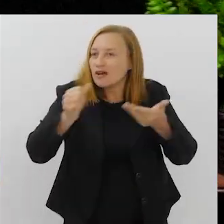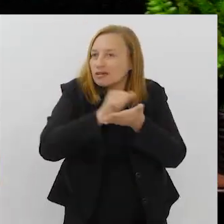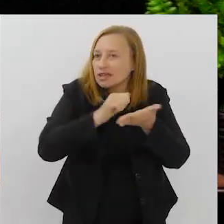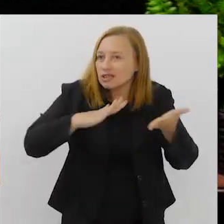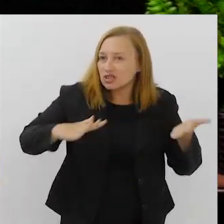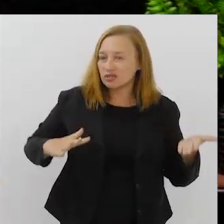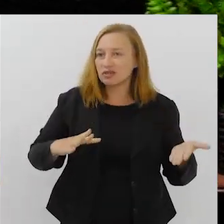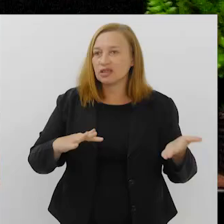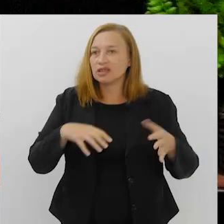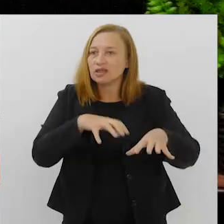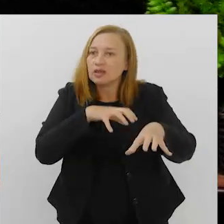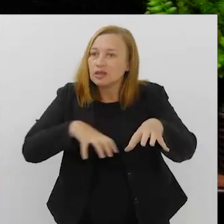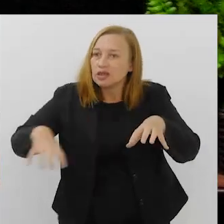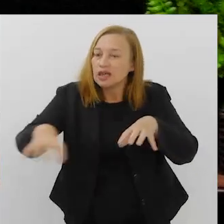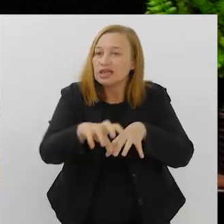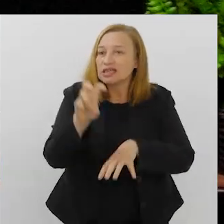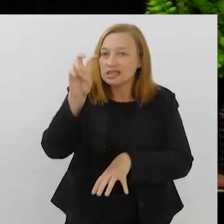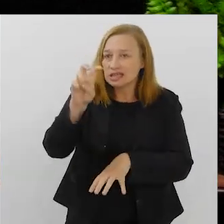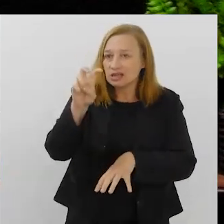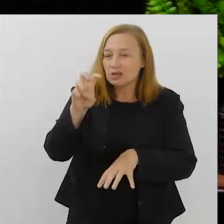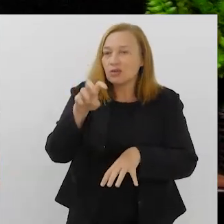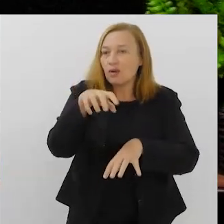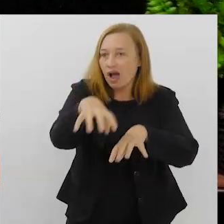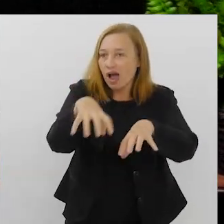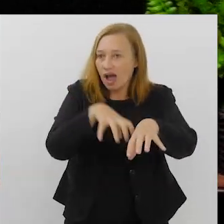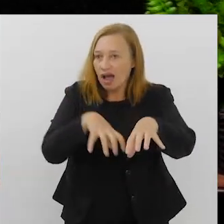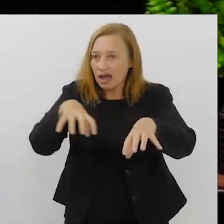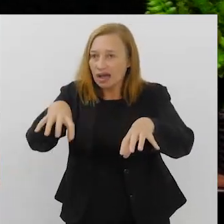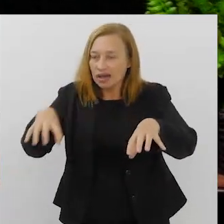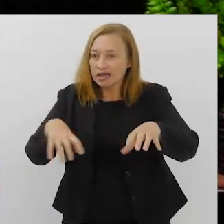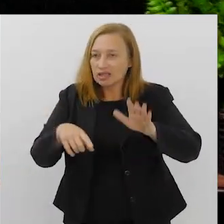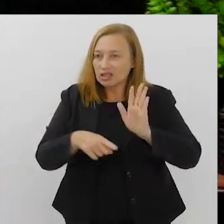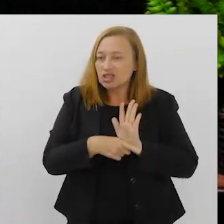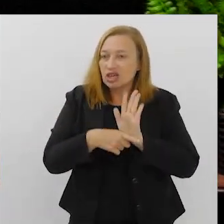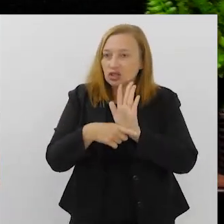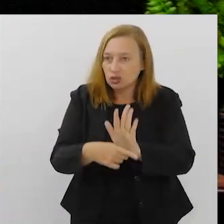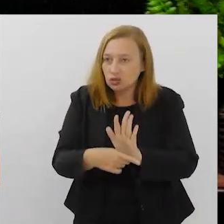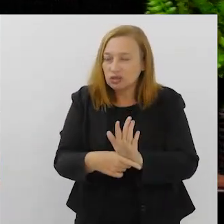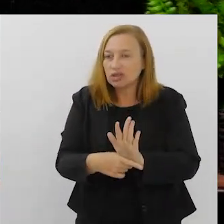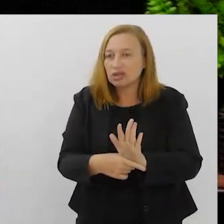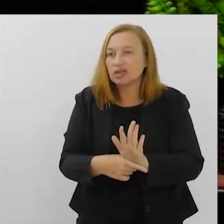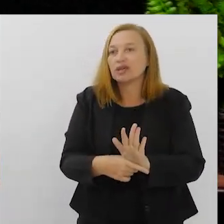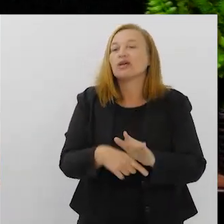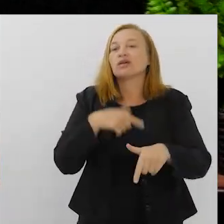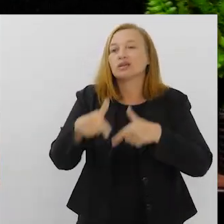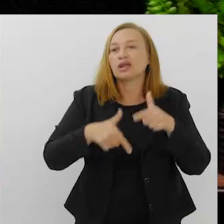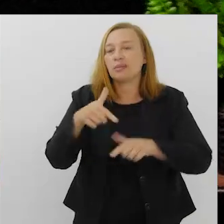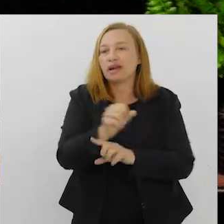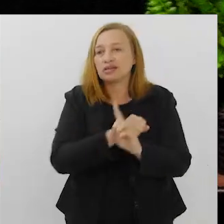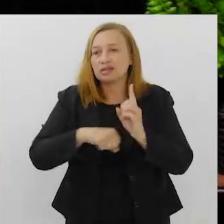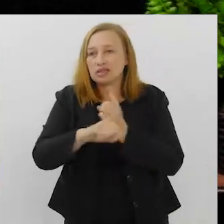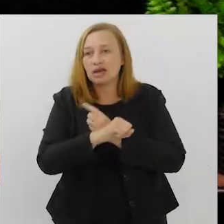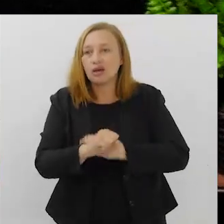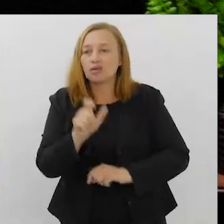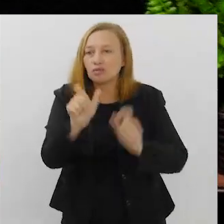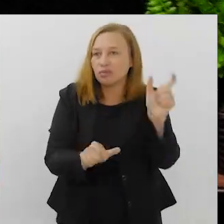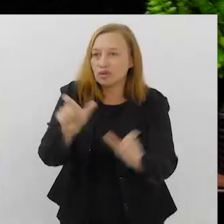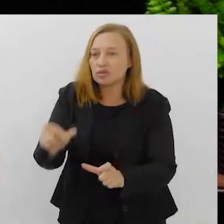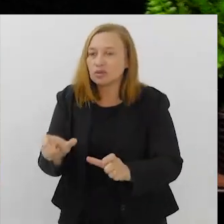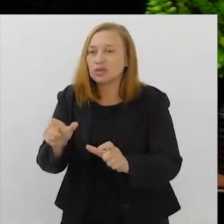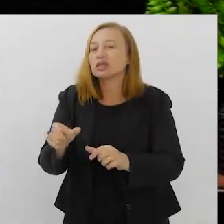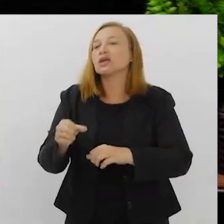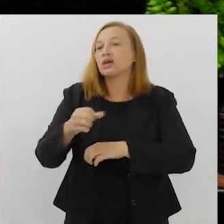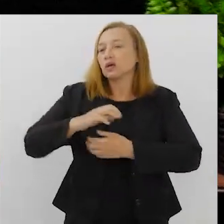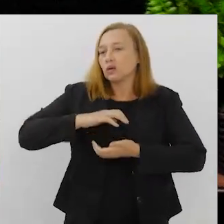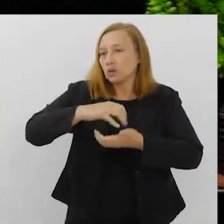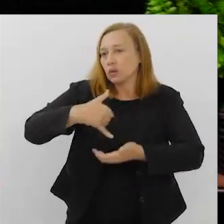diversas atividades, nós temos 5 áreas, né, de atuação, que é assistência, onde, né, o trabalho social com pessoas idosas